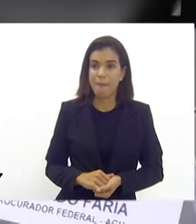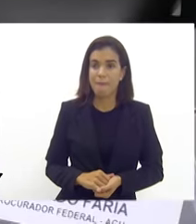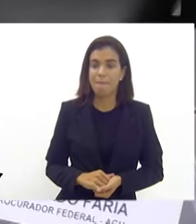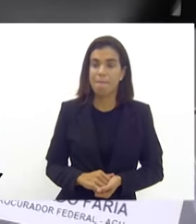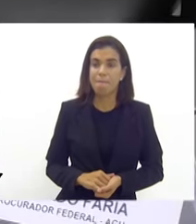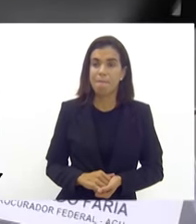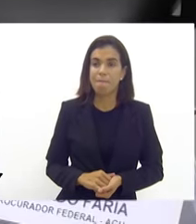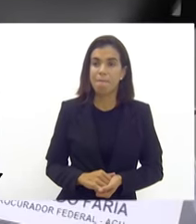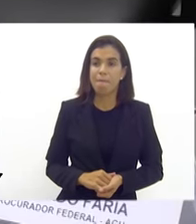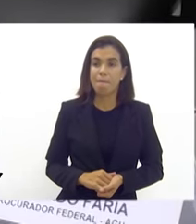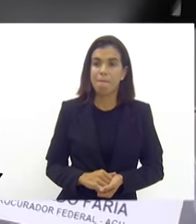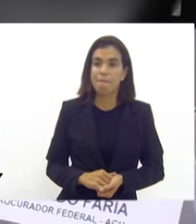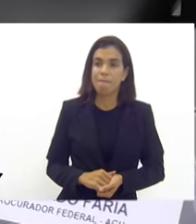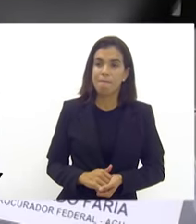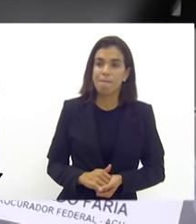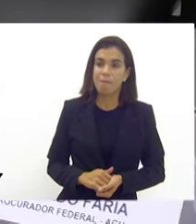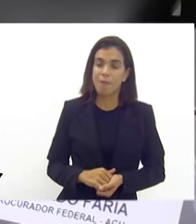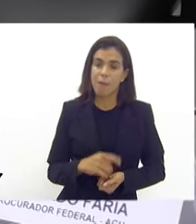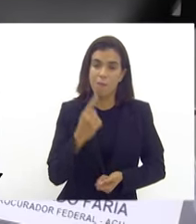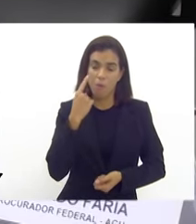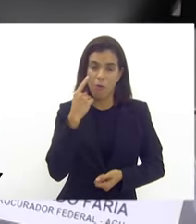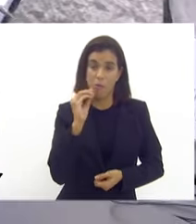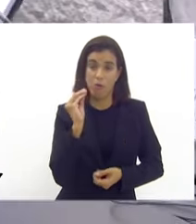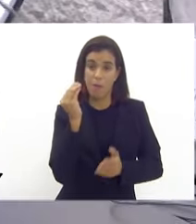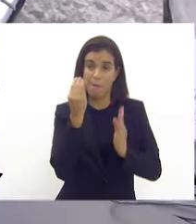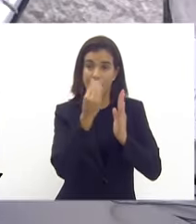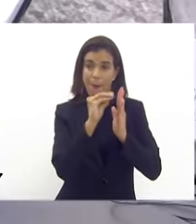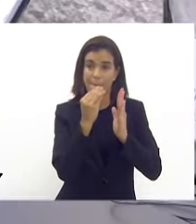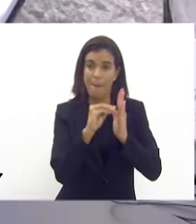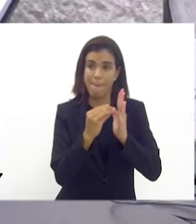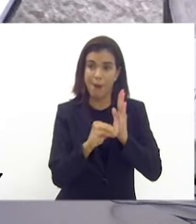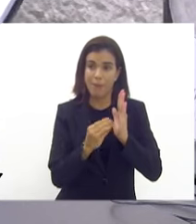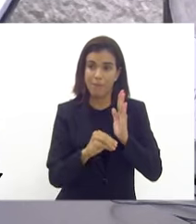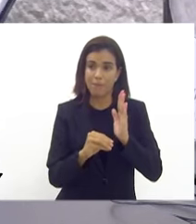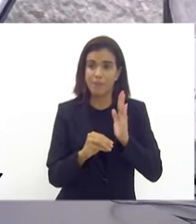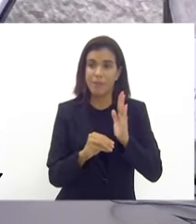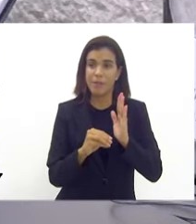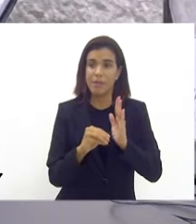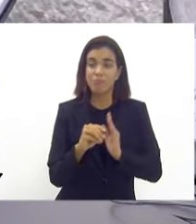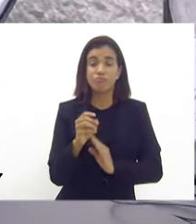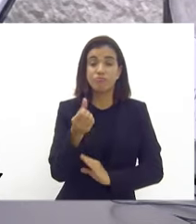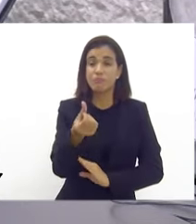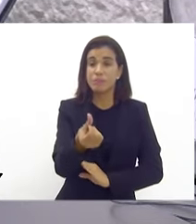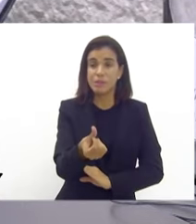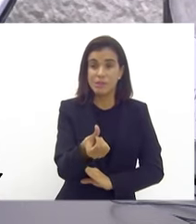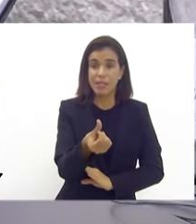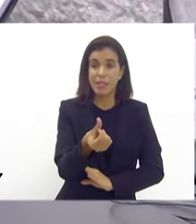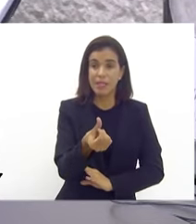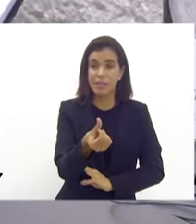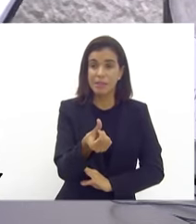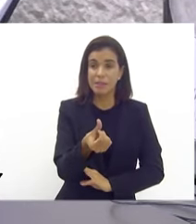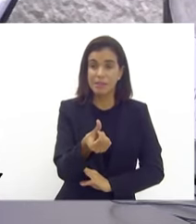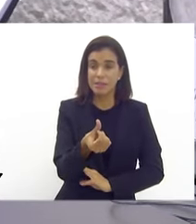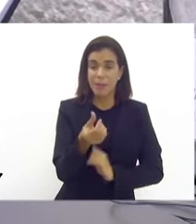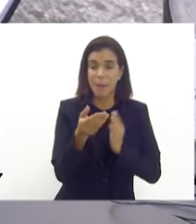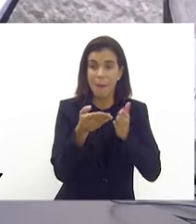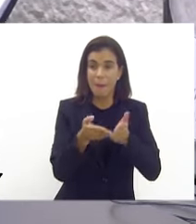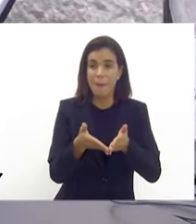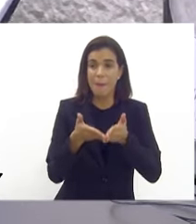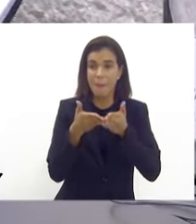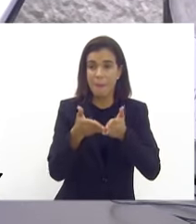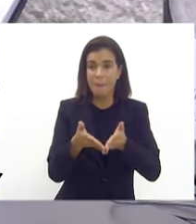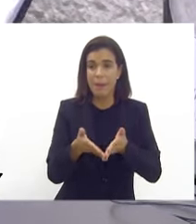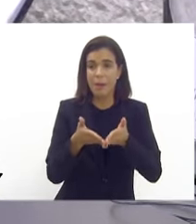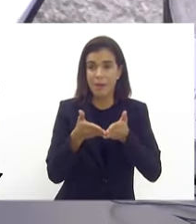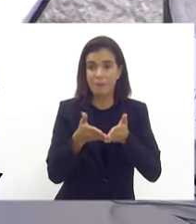estudando né nerei aqui das 51 C foram retirada só seis estão tem nome ali a gente tem